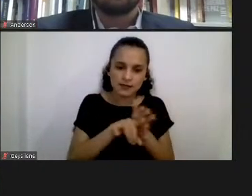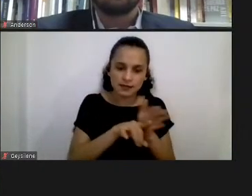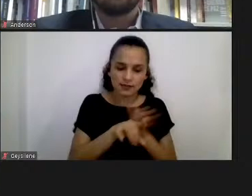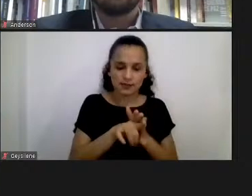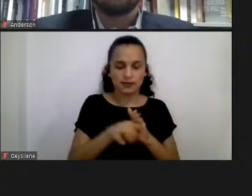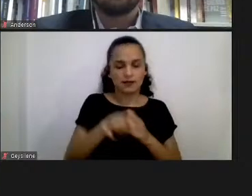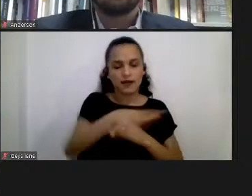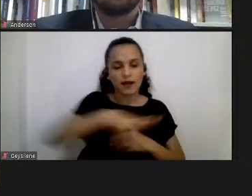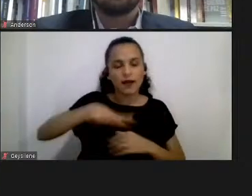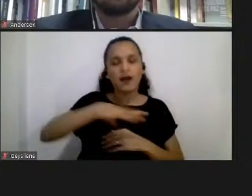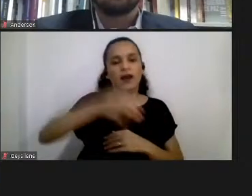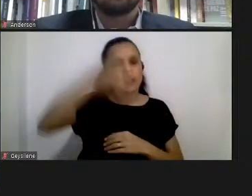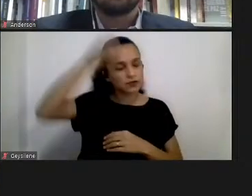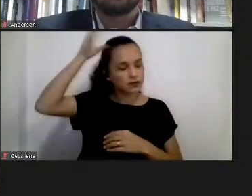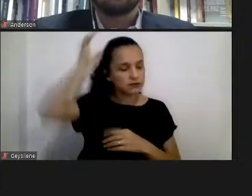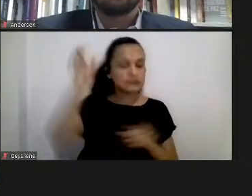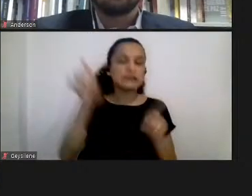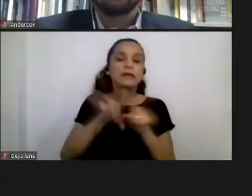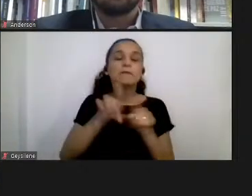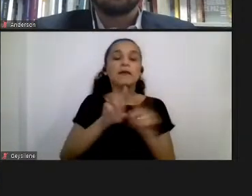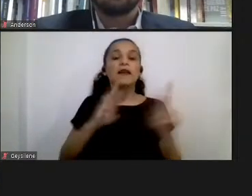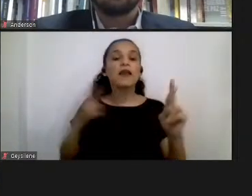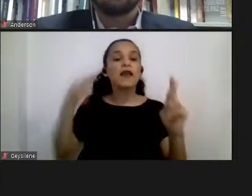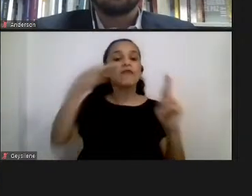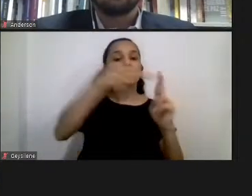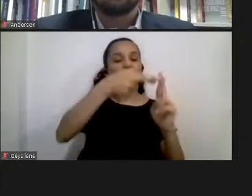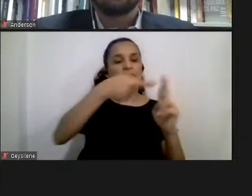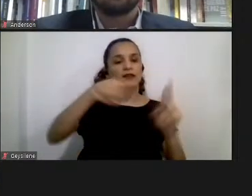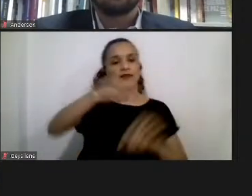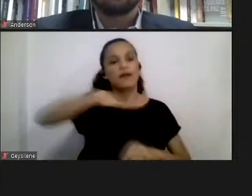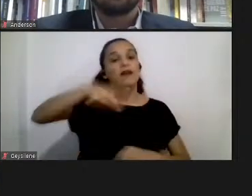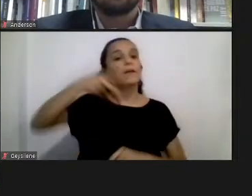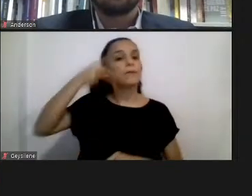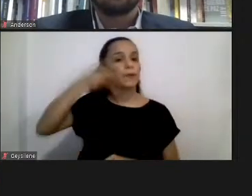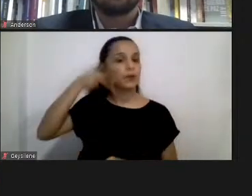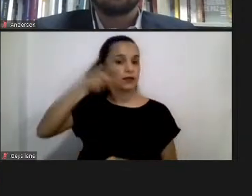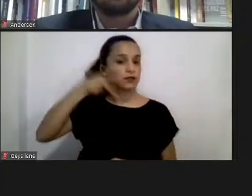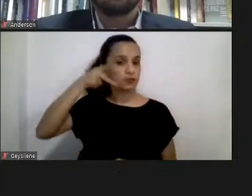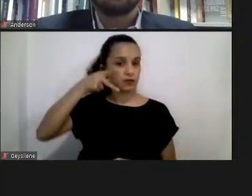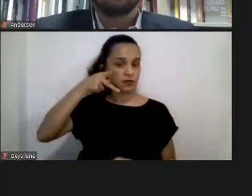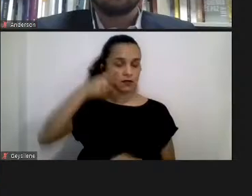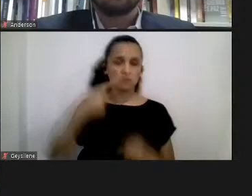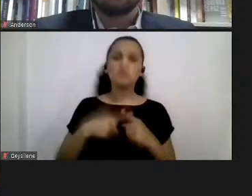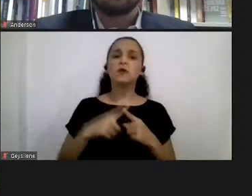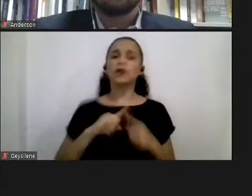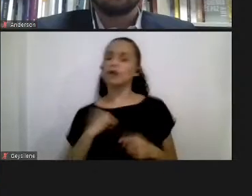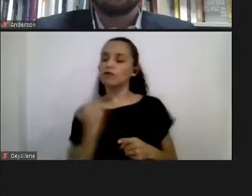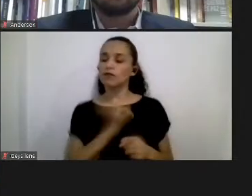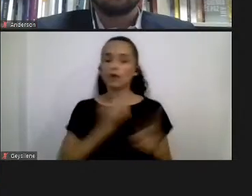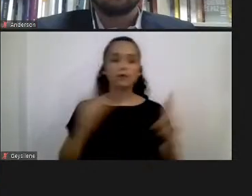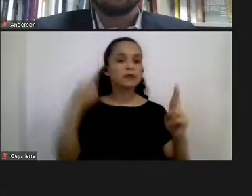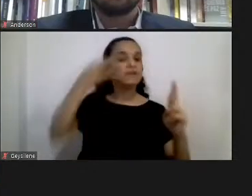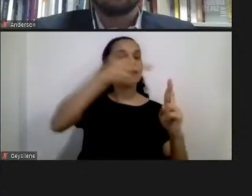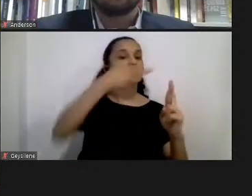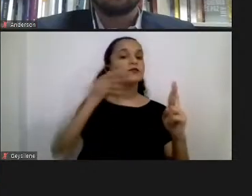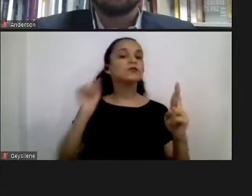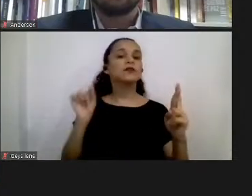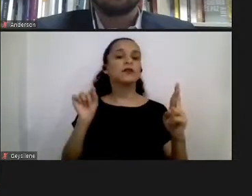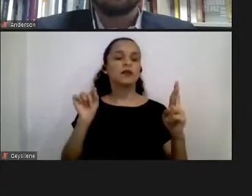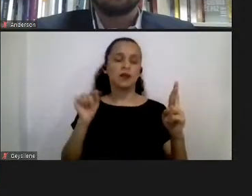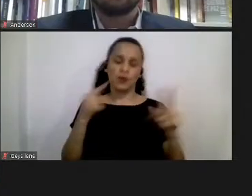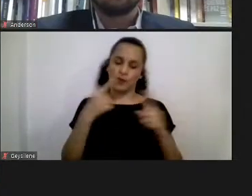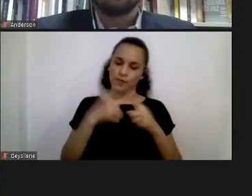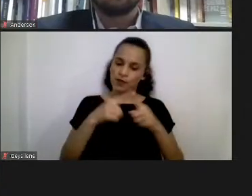é também nossa referência no campo da política. E digo nossa referência aqui em sentido bem mais amplo